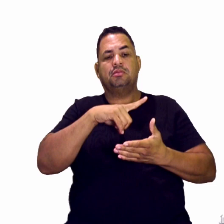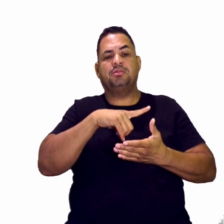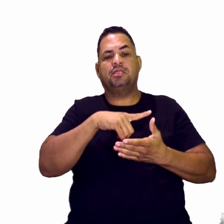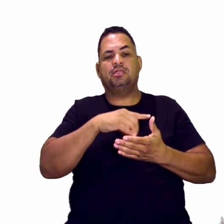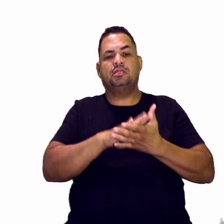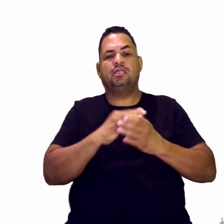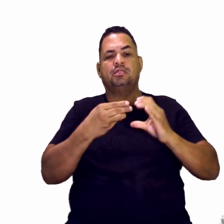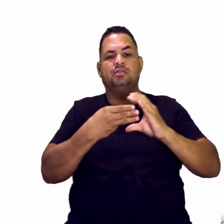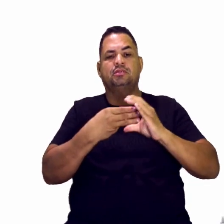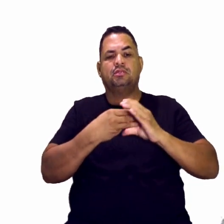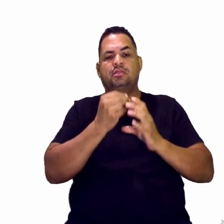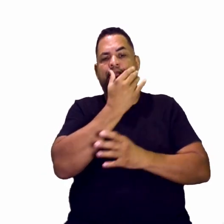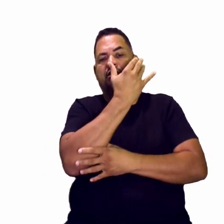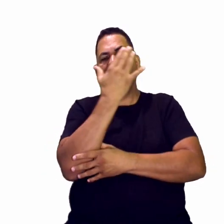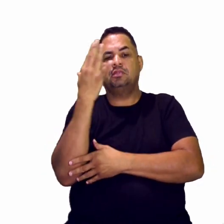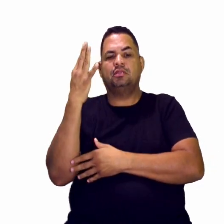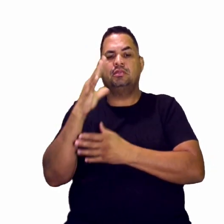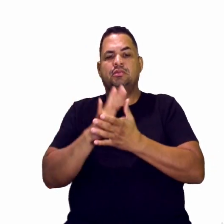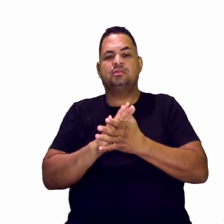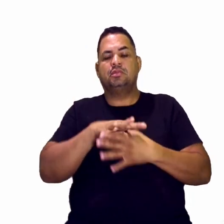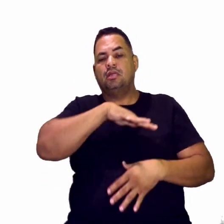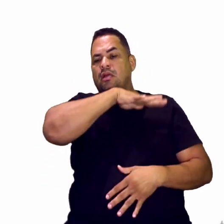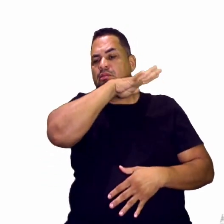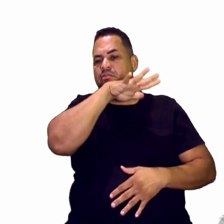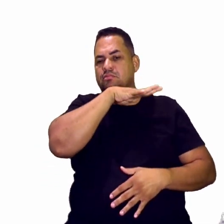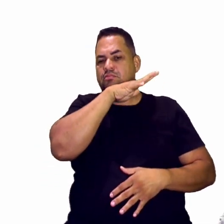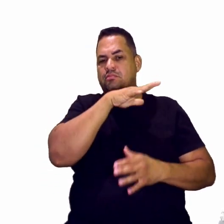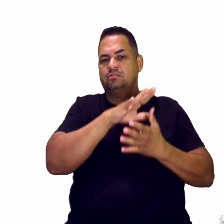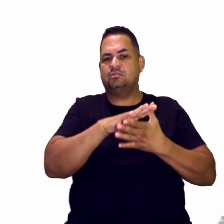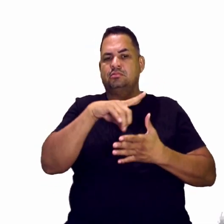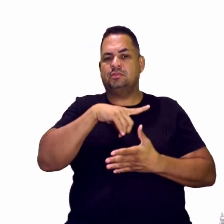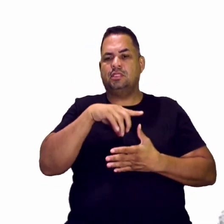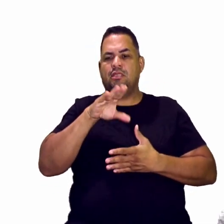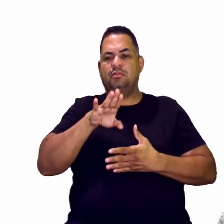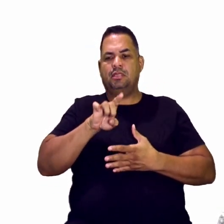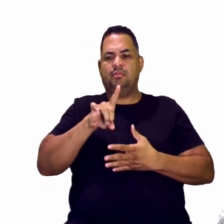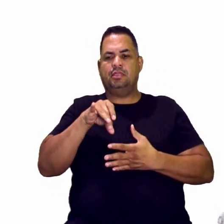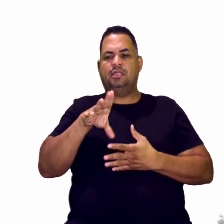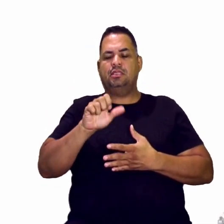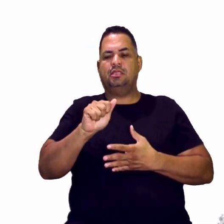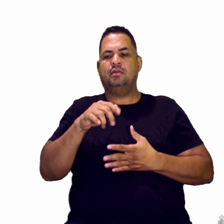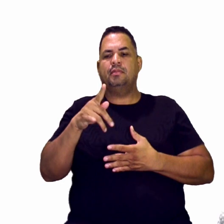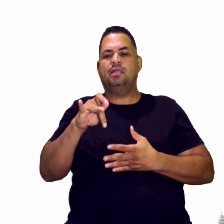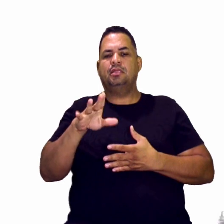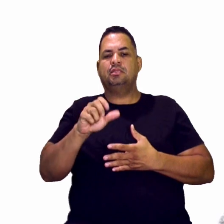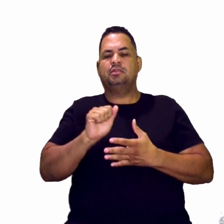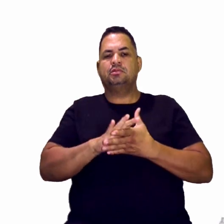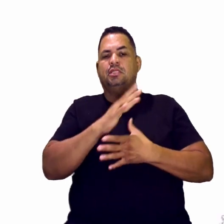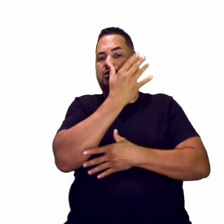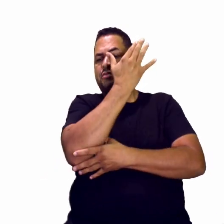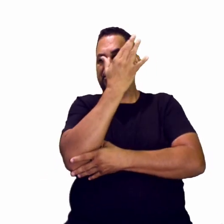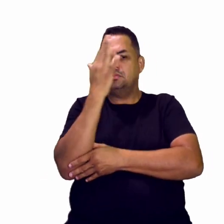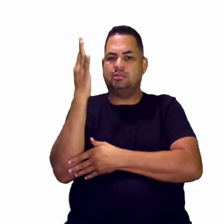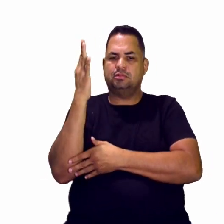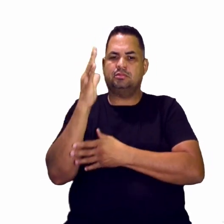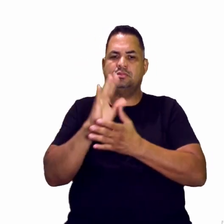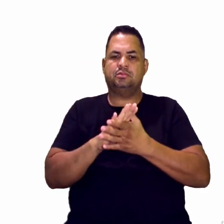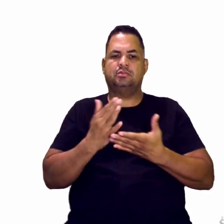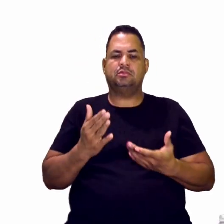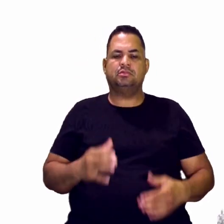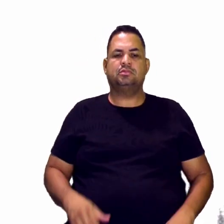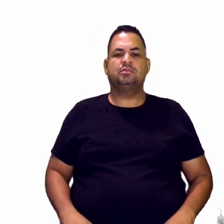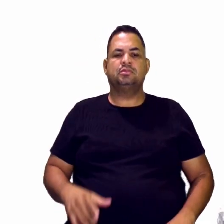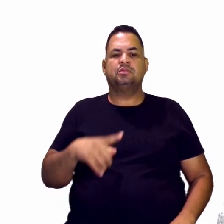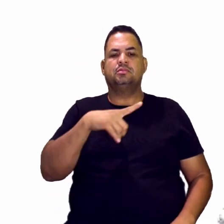vegetal. Na célula animal a gente tem a membrana plasmática. Nas plantas ou na célula